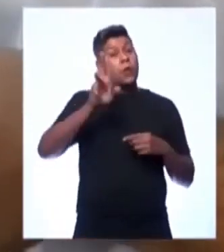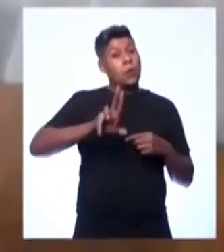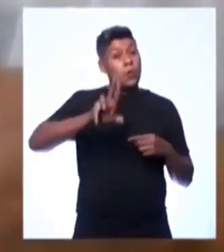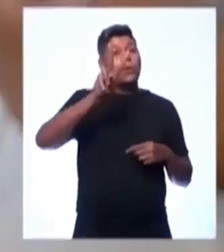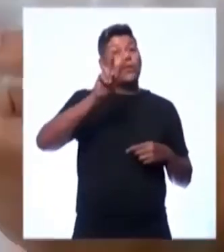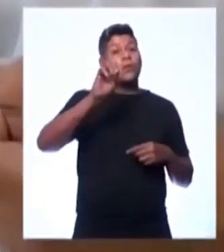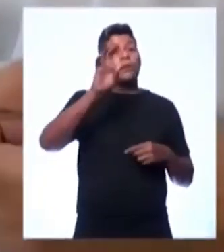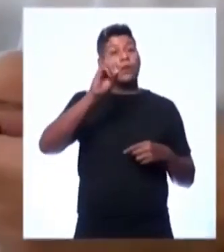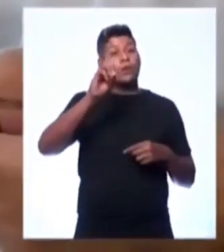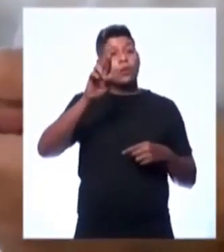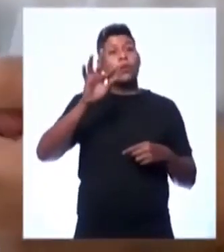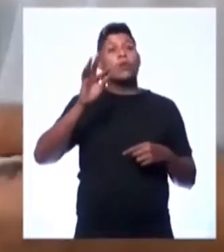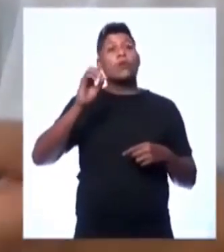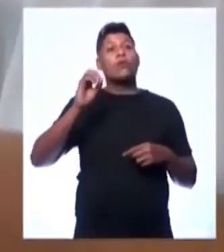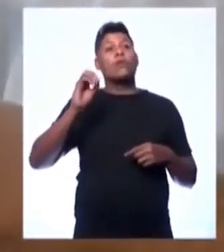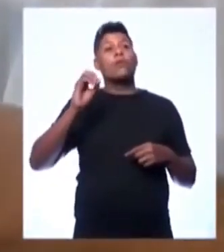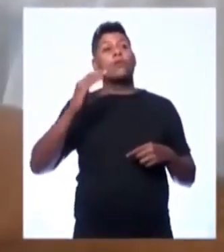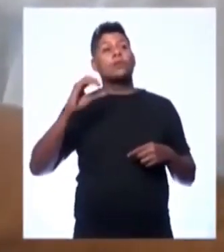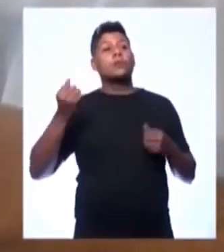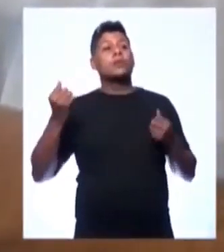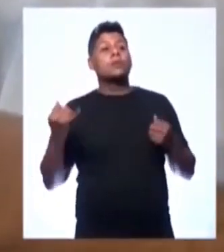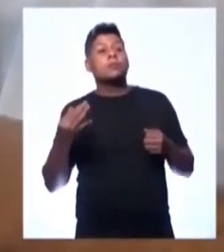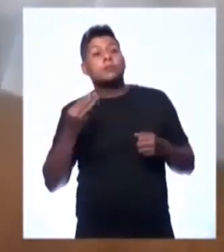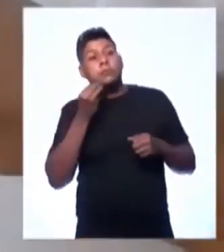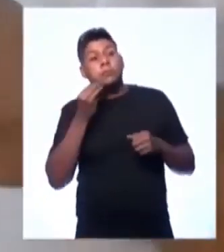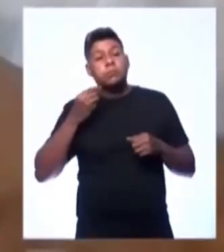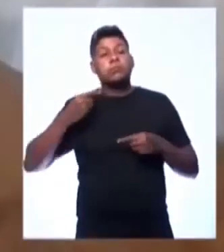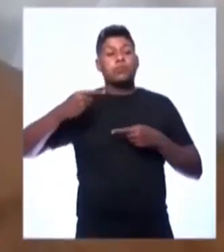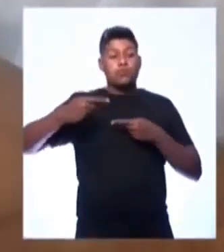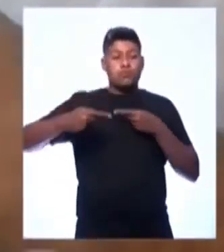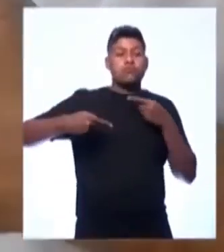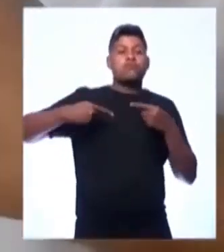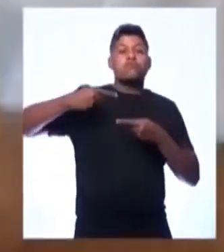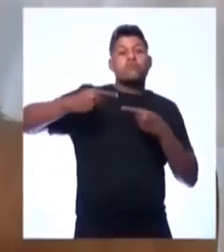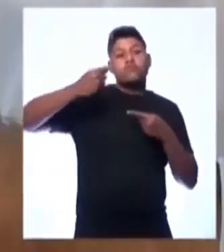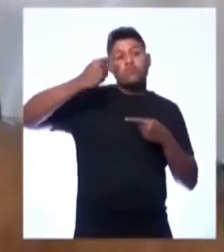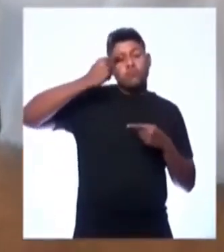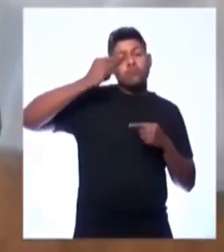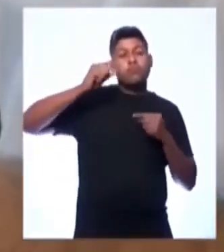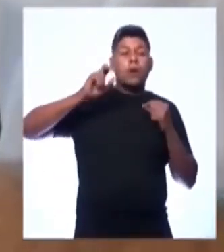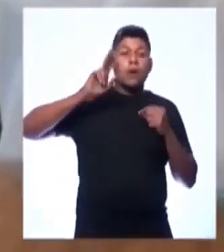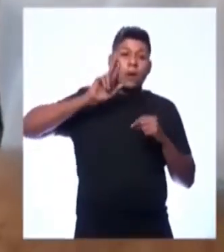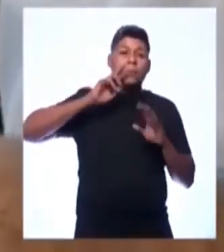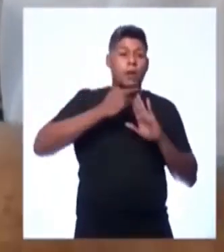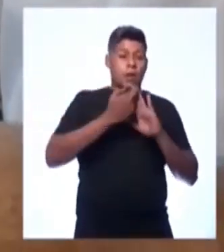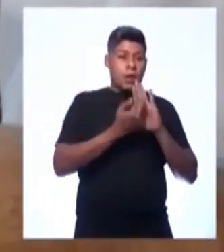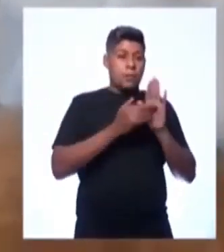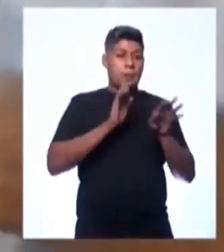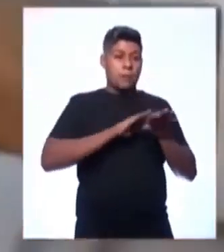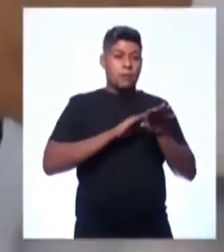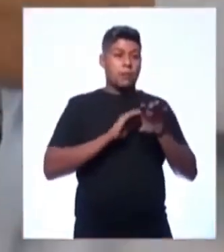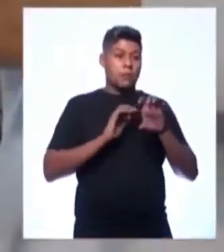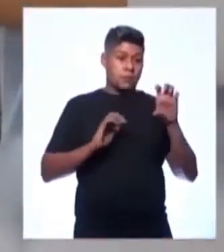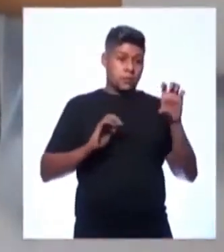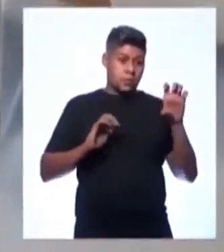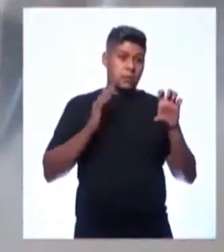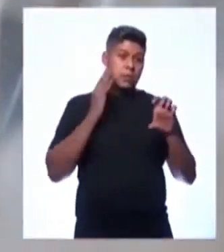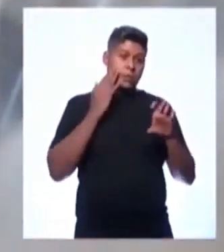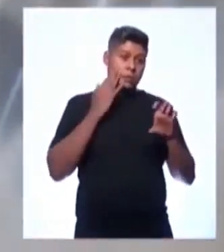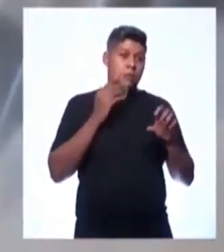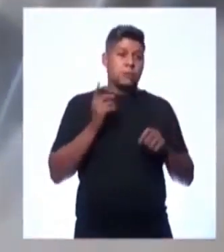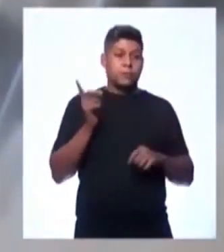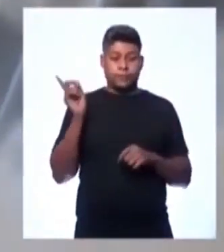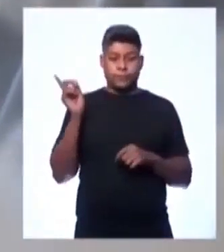vetor força magnética para explicar a tendência de giro, né? Então aí você vai pensar, bom, lembra da regra da mão esquerda? Você vai colocar o